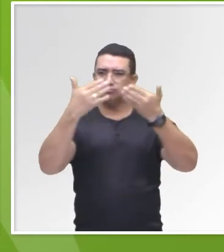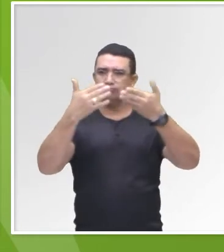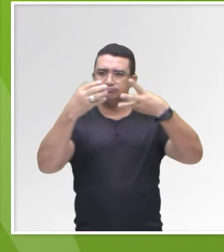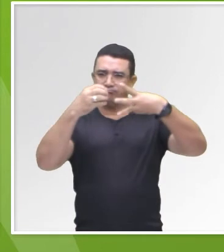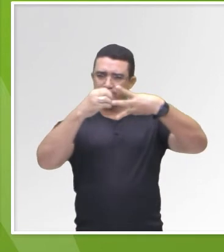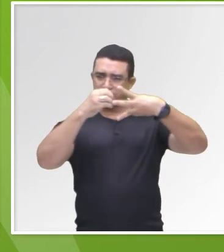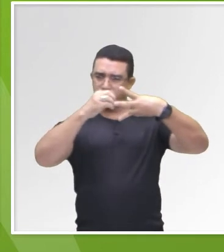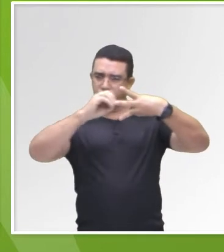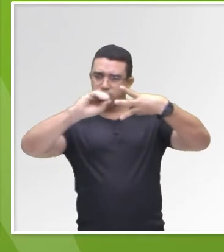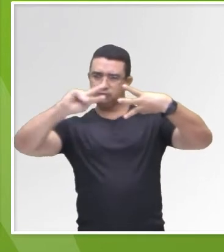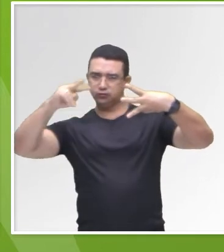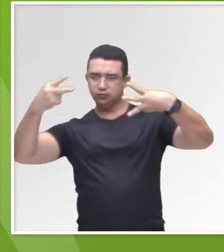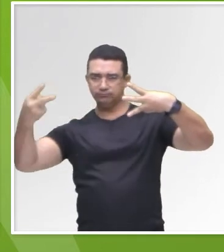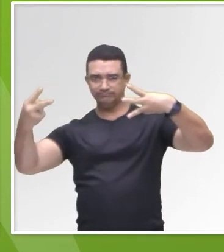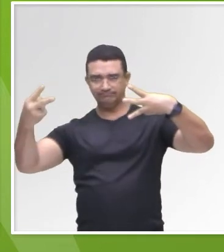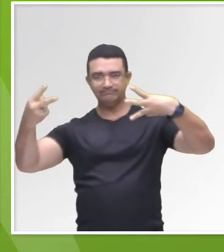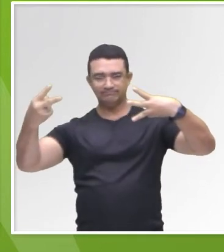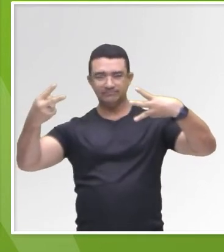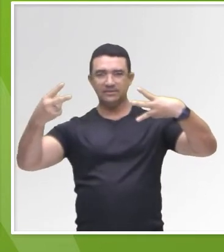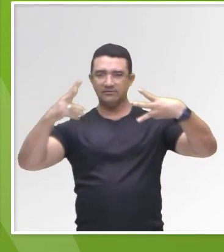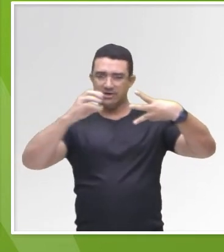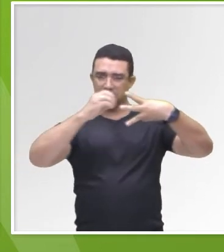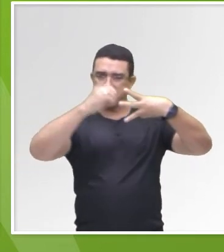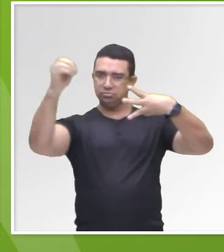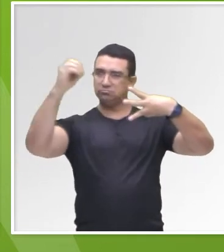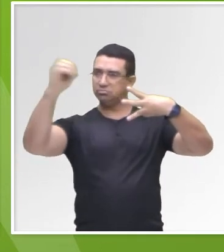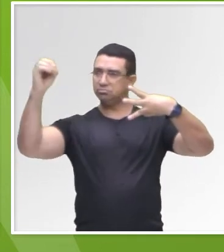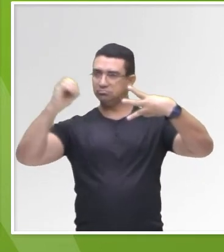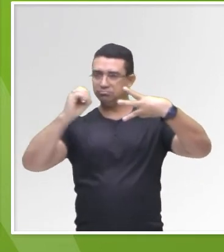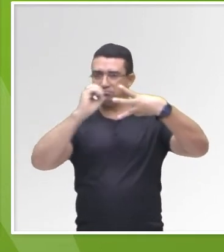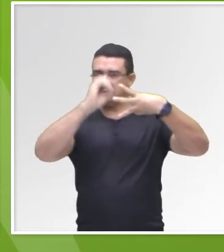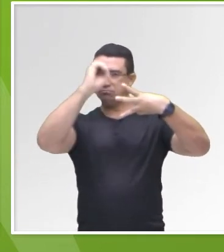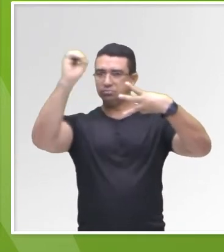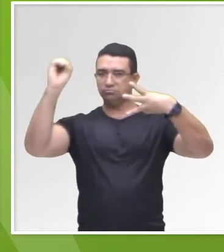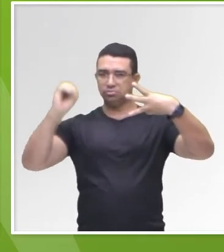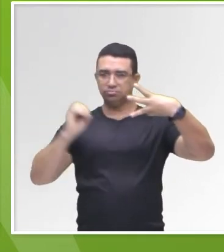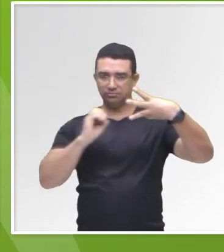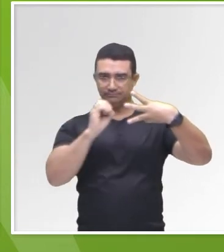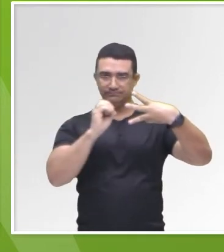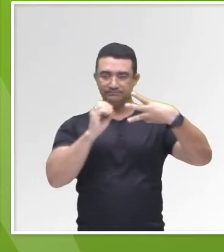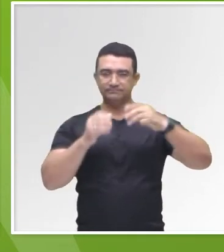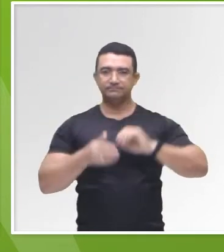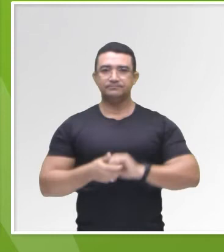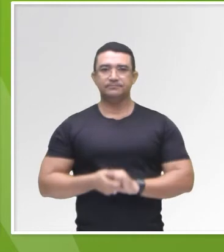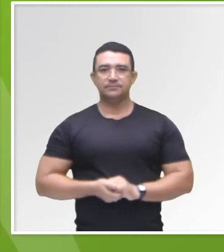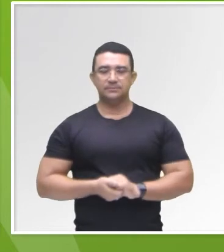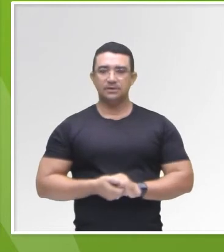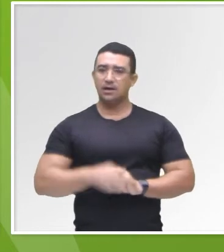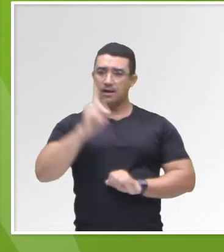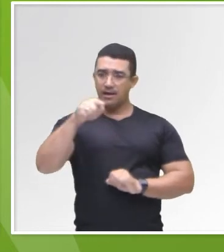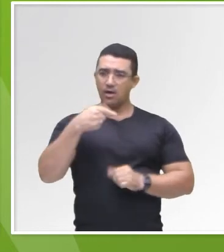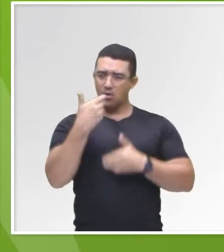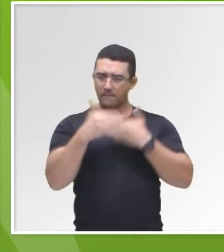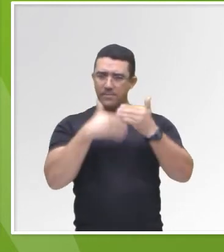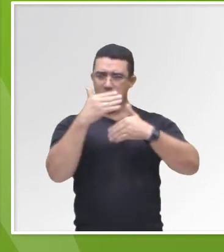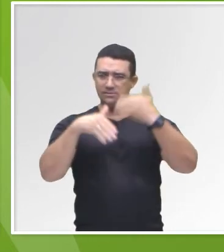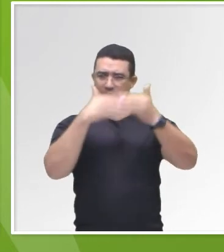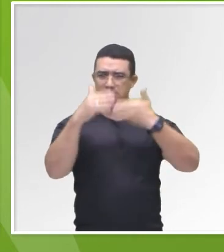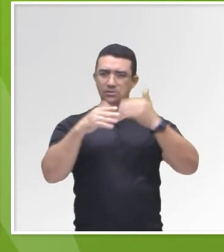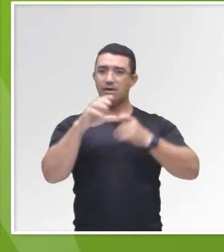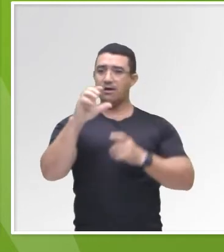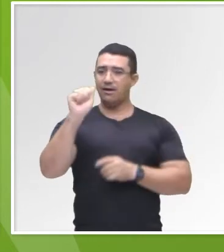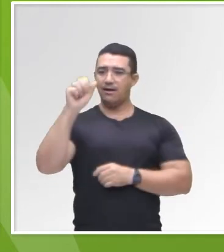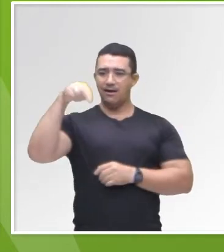depois a célula vai dividir ao meio e vai originar duas novas células. Então esse processo da anáfase já é onde a